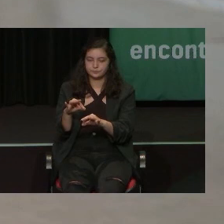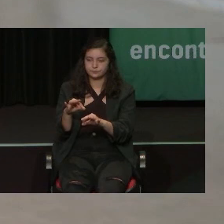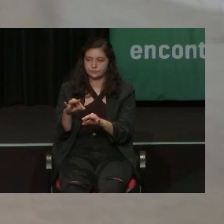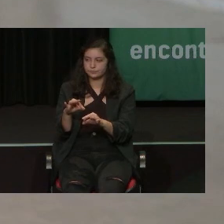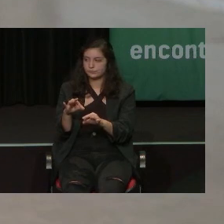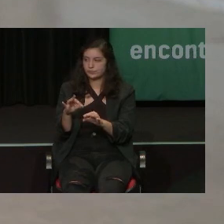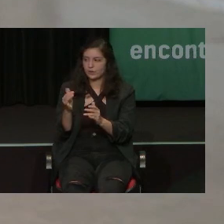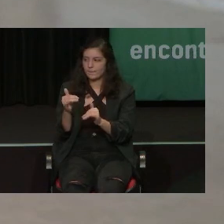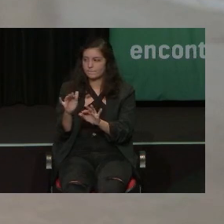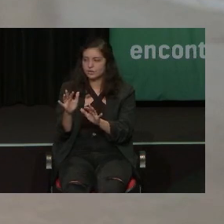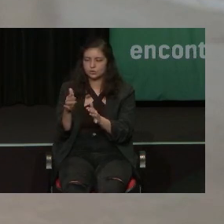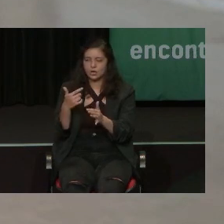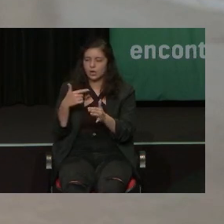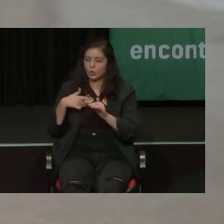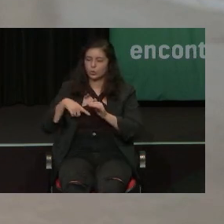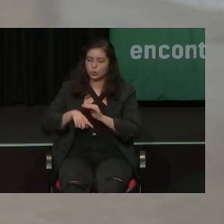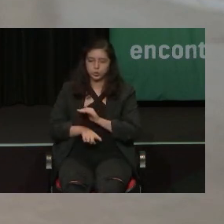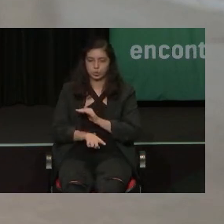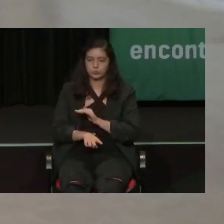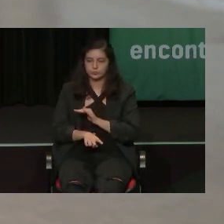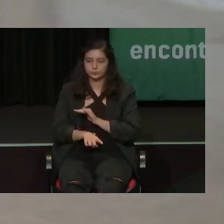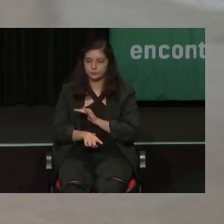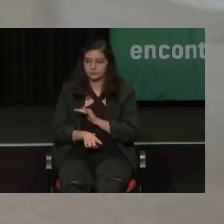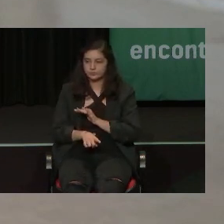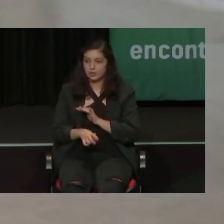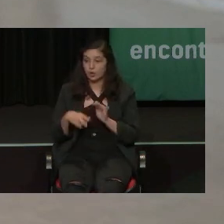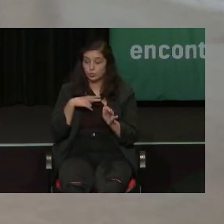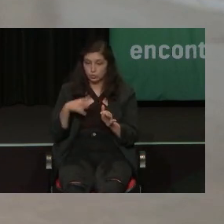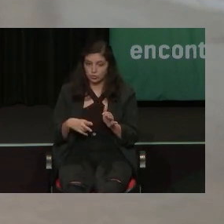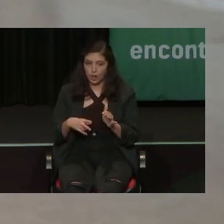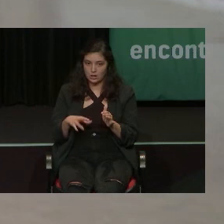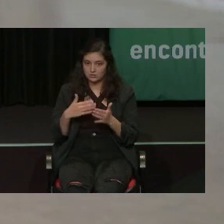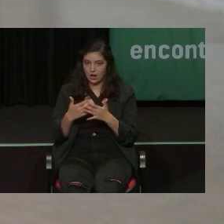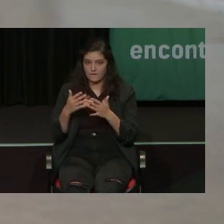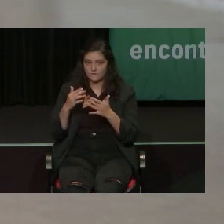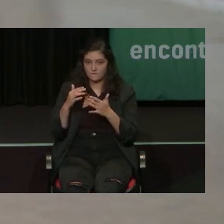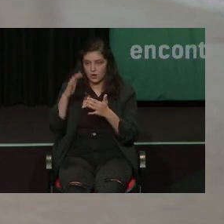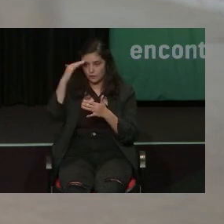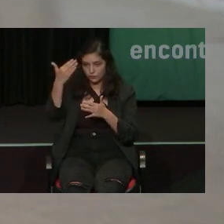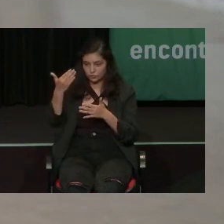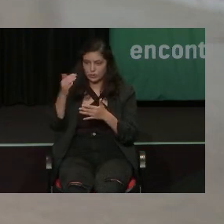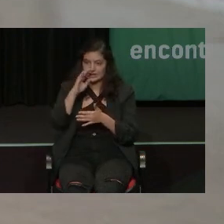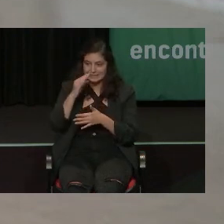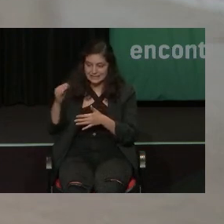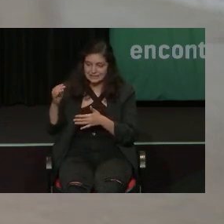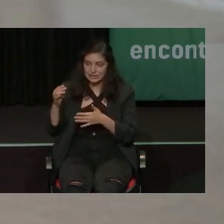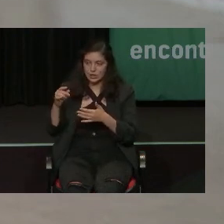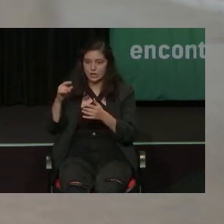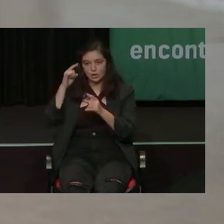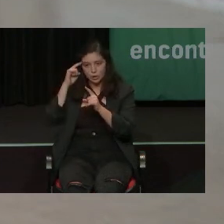mas muito fundo. Que Portugal construa o seu futuro com ciência e para a